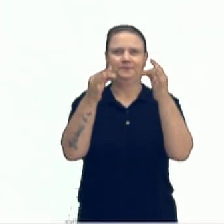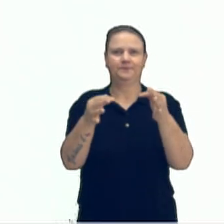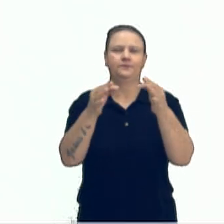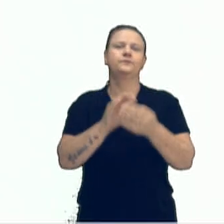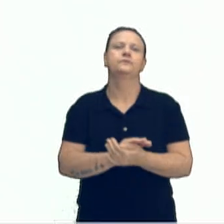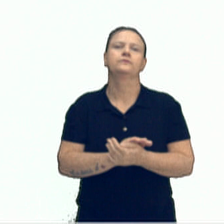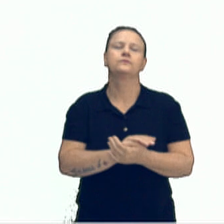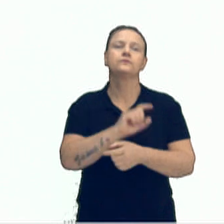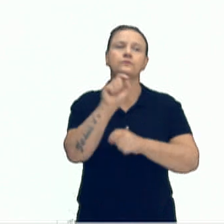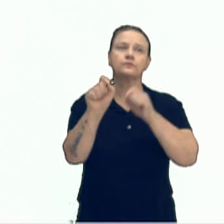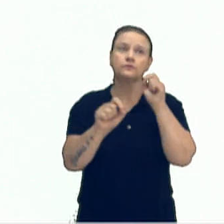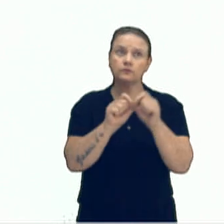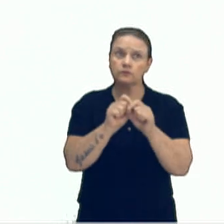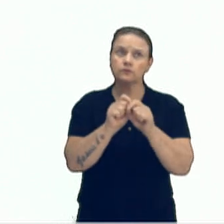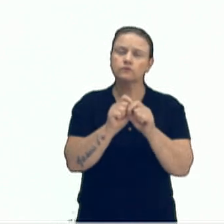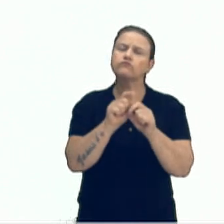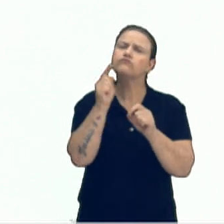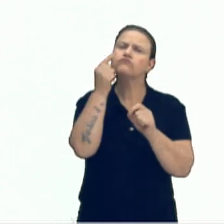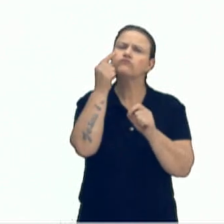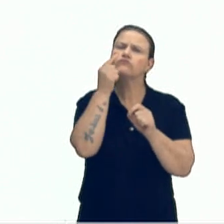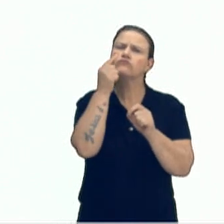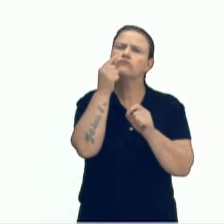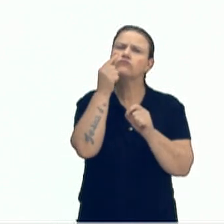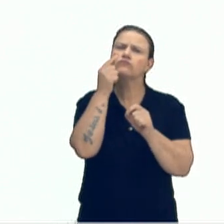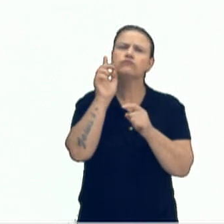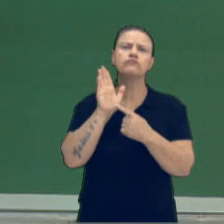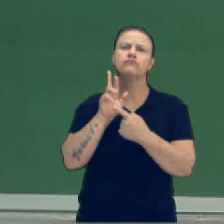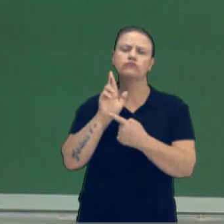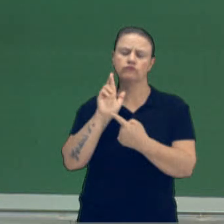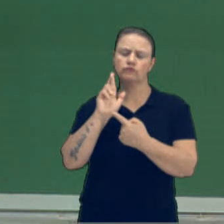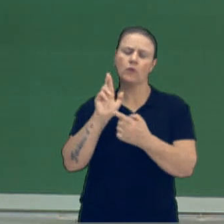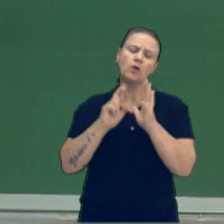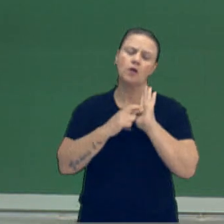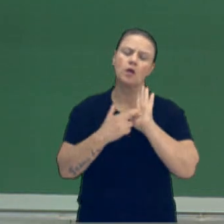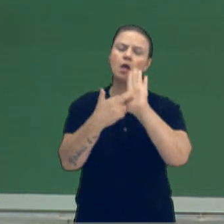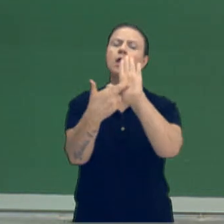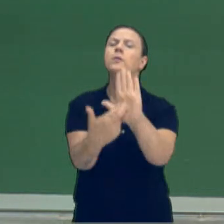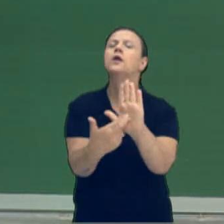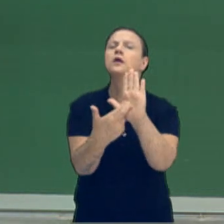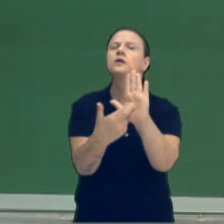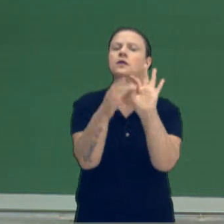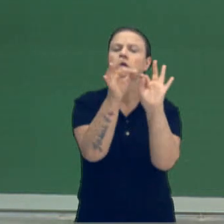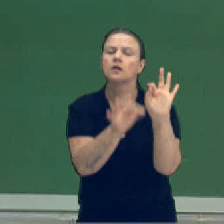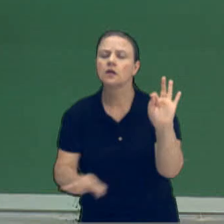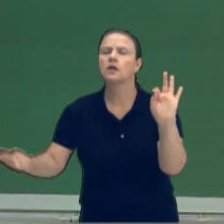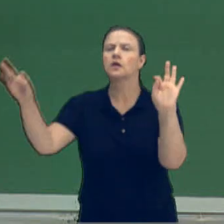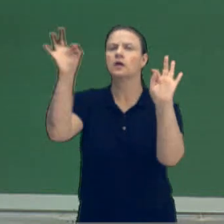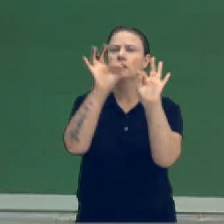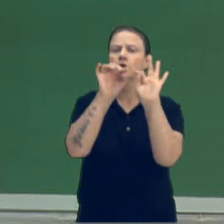desses segmentos representa o raio? Então, dá uma olhada aqui que eu vou deixar vocês pensando um